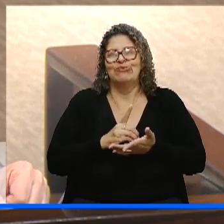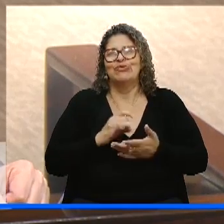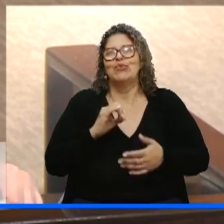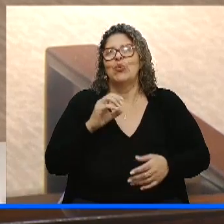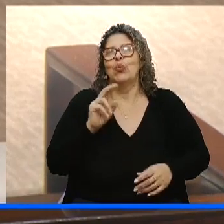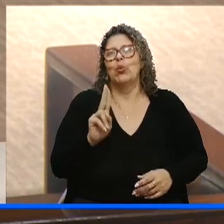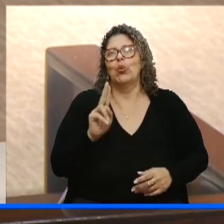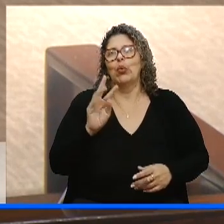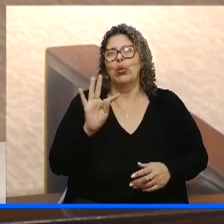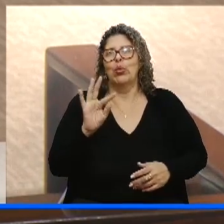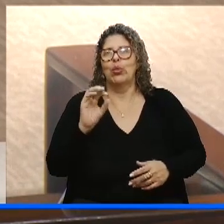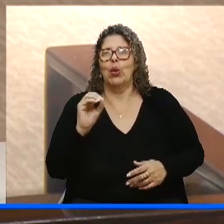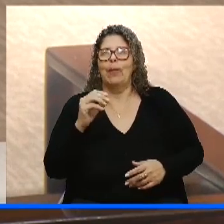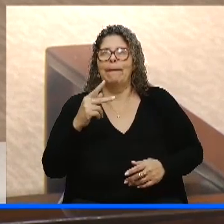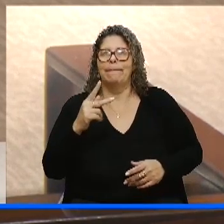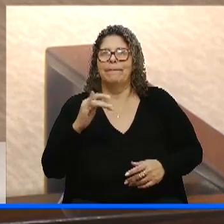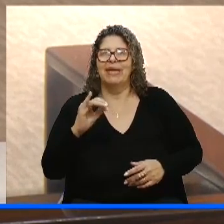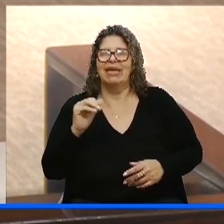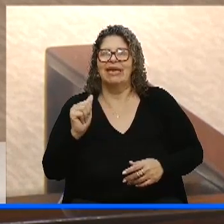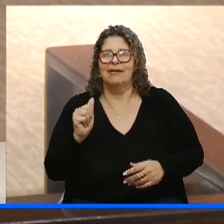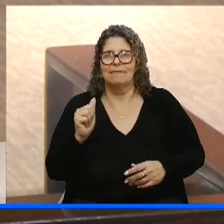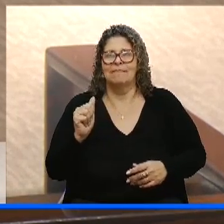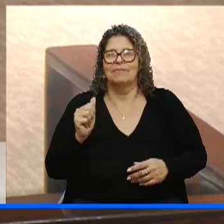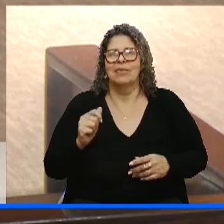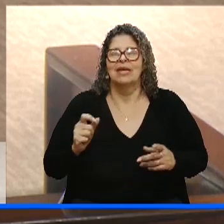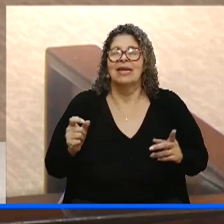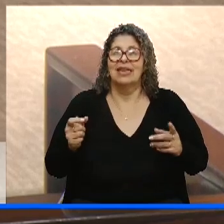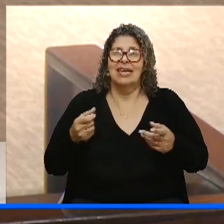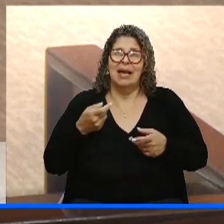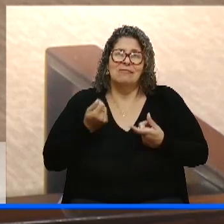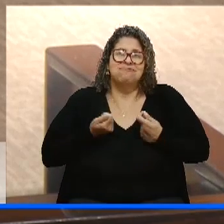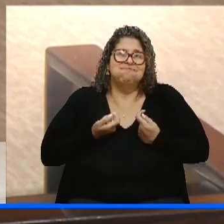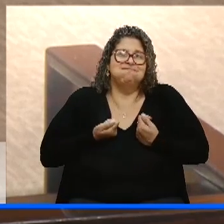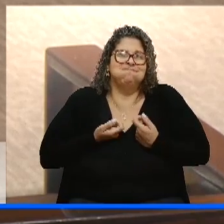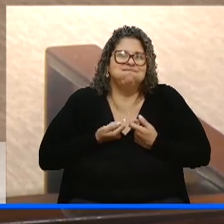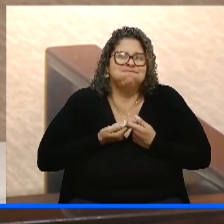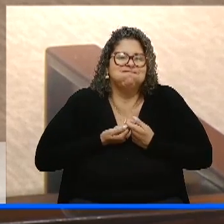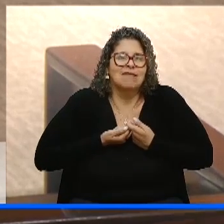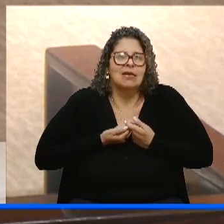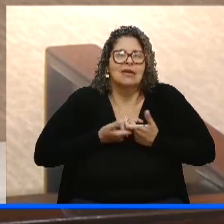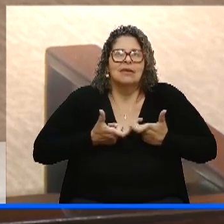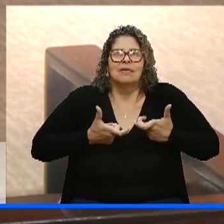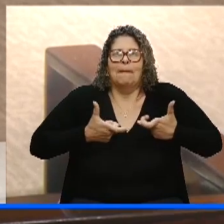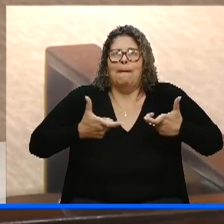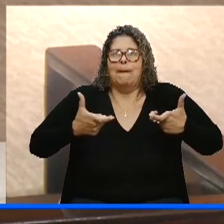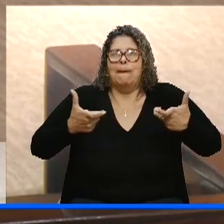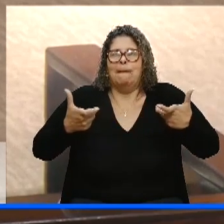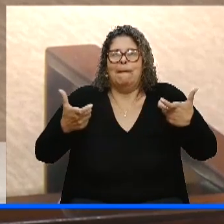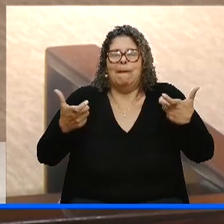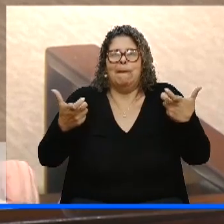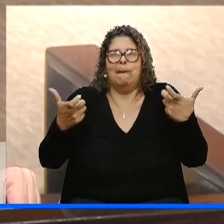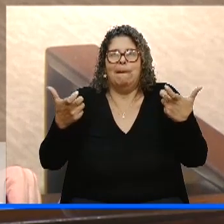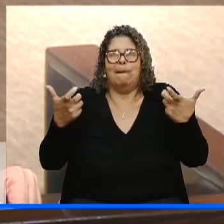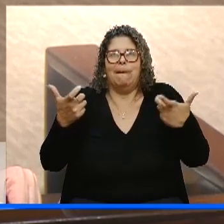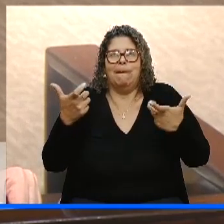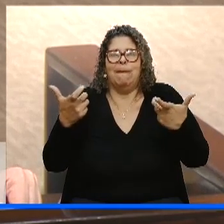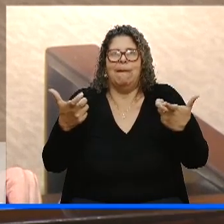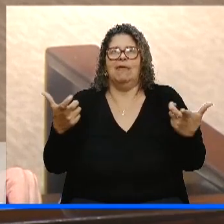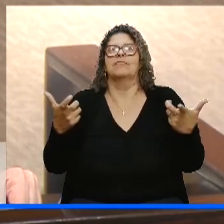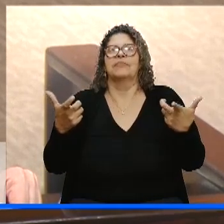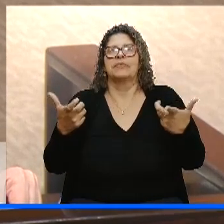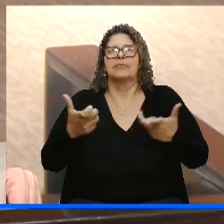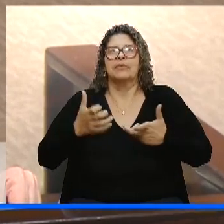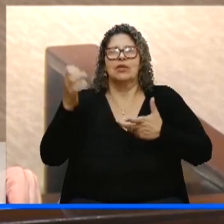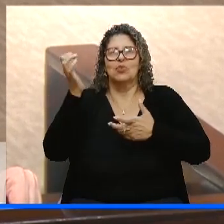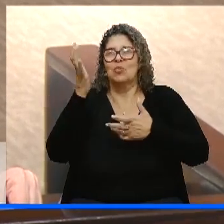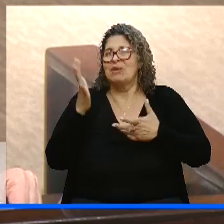campos que criou uma máquina estatal cara e ineficiente um estado que cresceu a ponto de não caber mais no limite da nossa